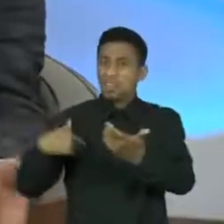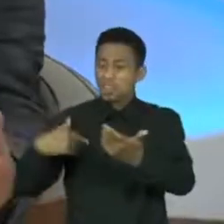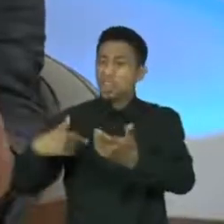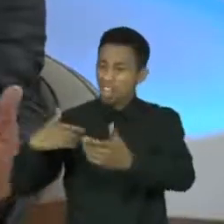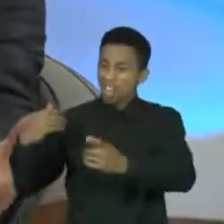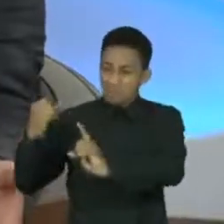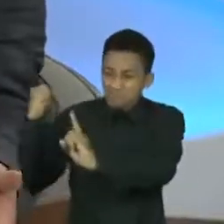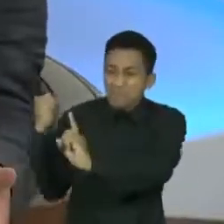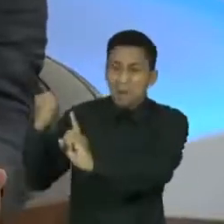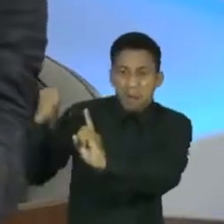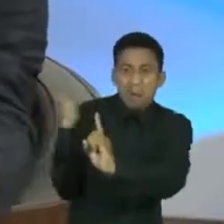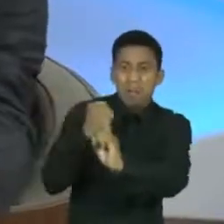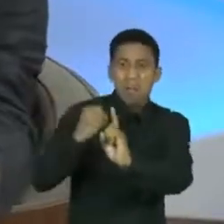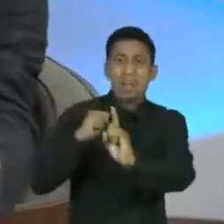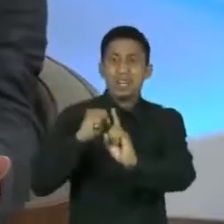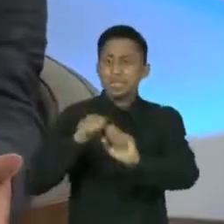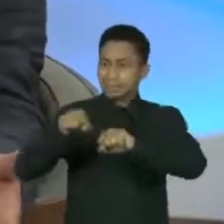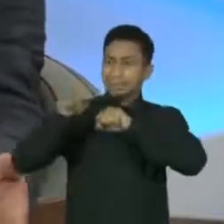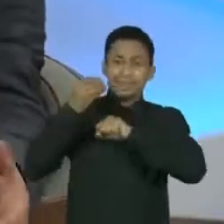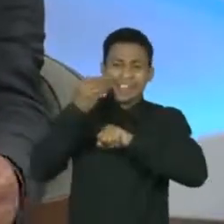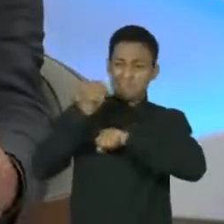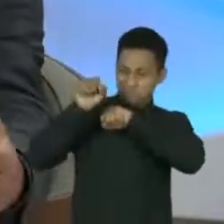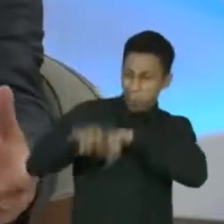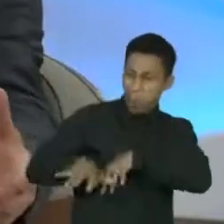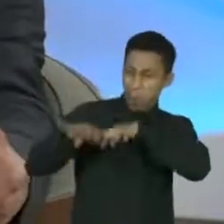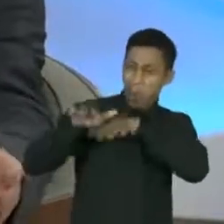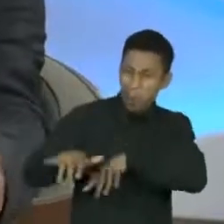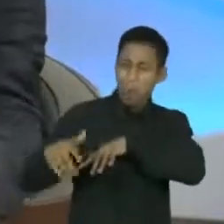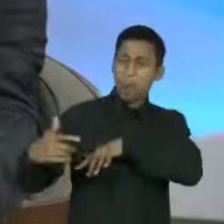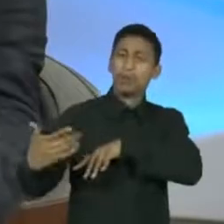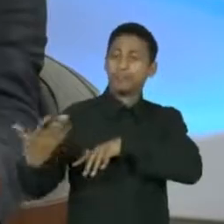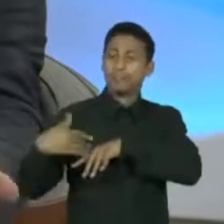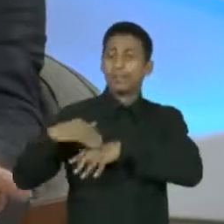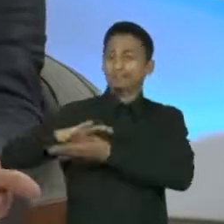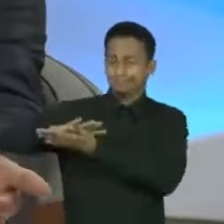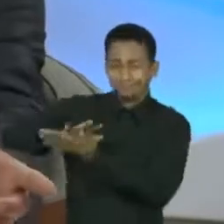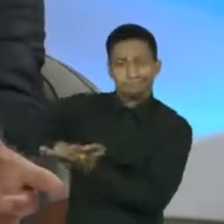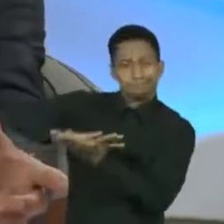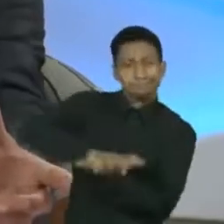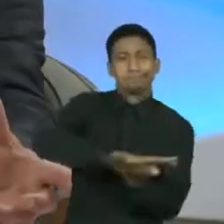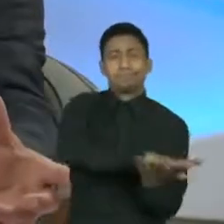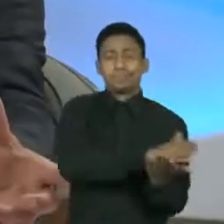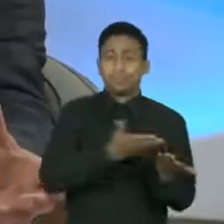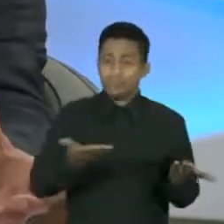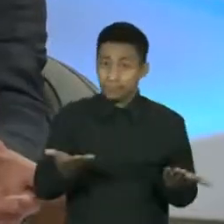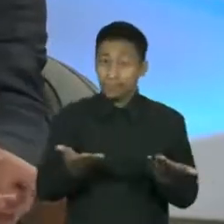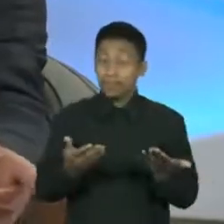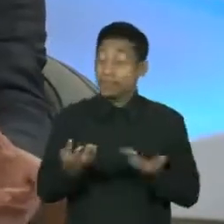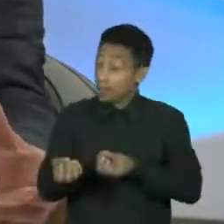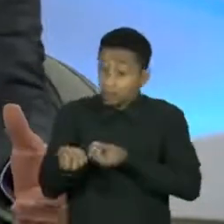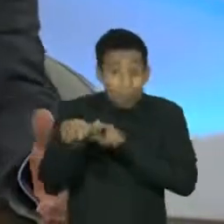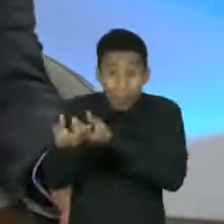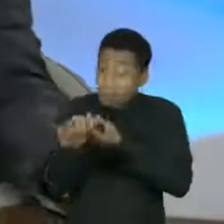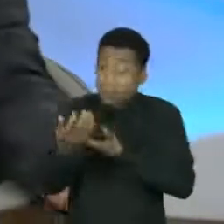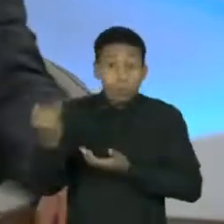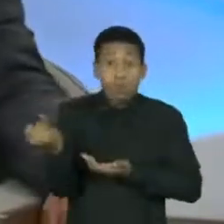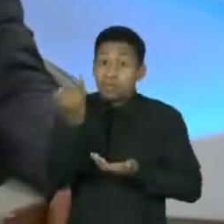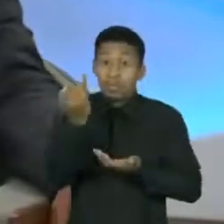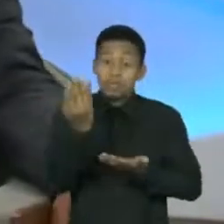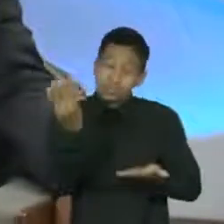né sindicalistas ativistas ambientalistas ea Eu quero um dado que precisava estar ali para representar